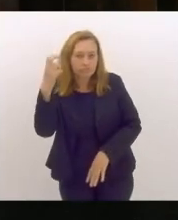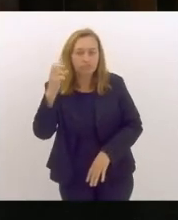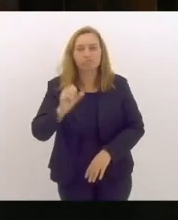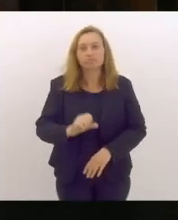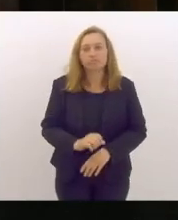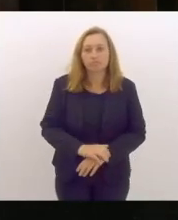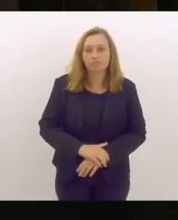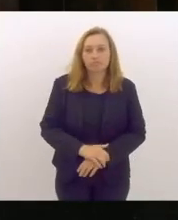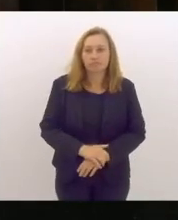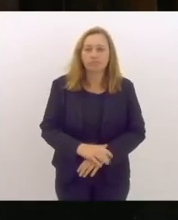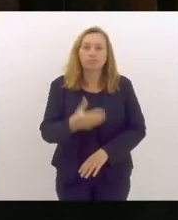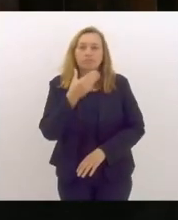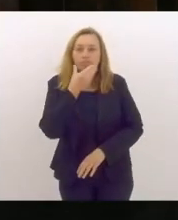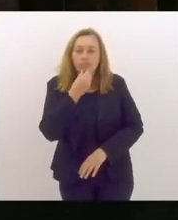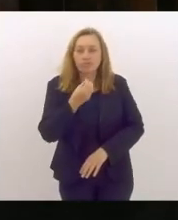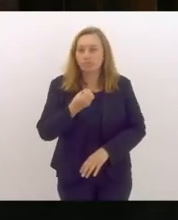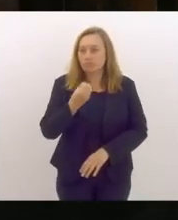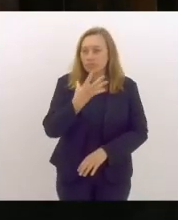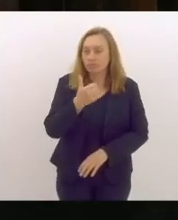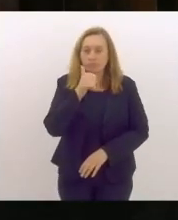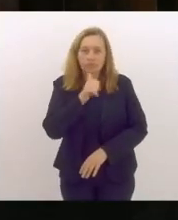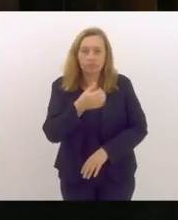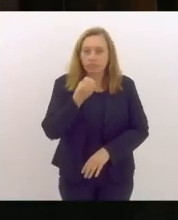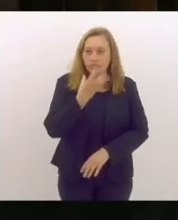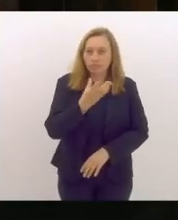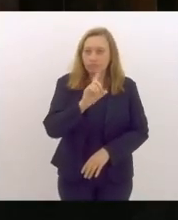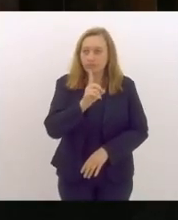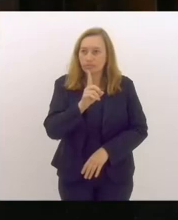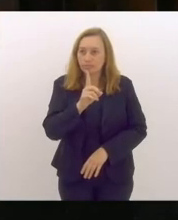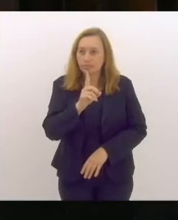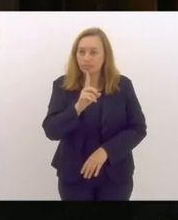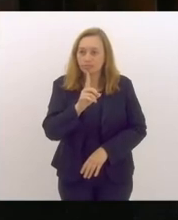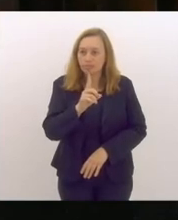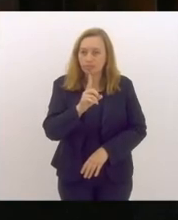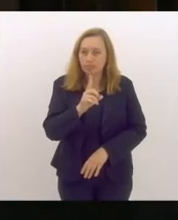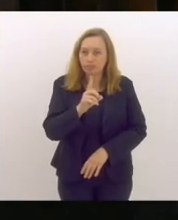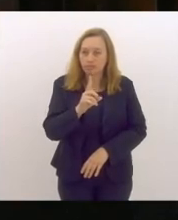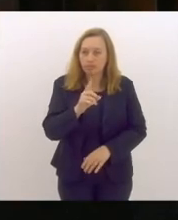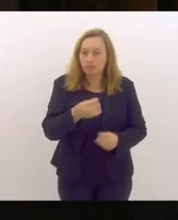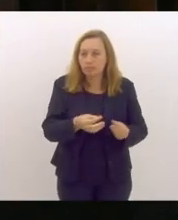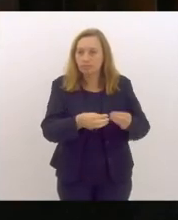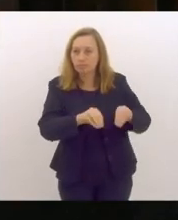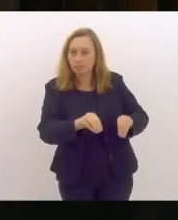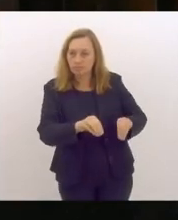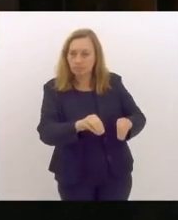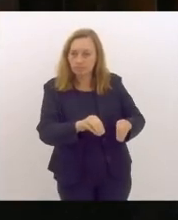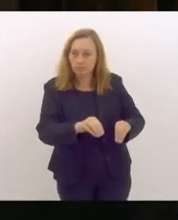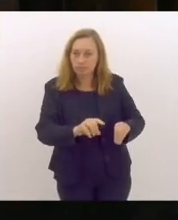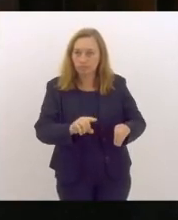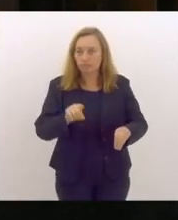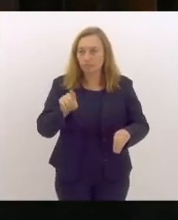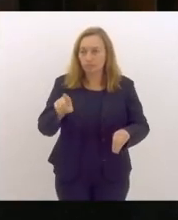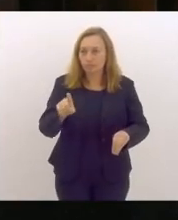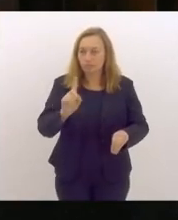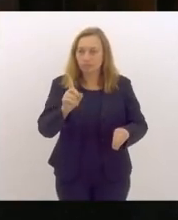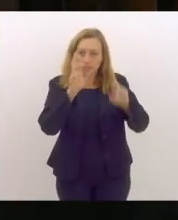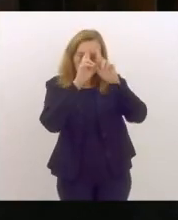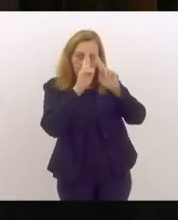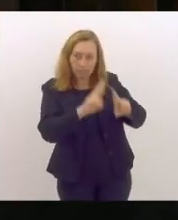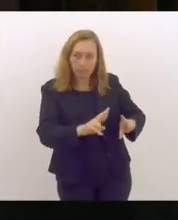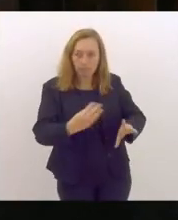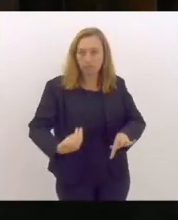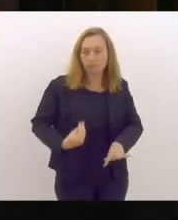para que os homens de bem as mulheres de bem não seja vítima daqueles que não tem respeito